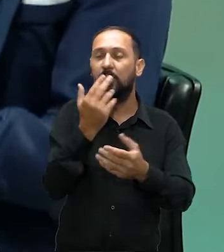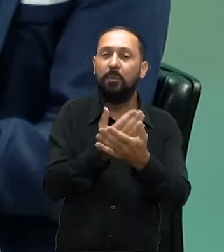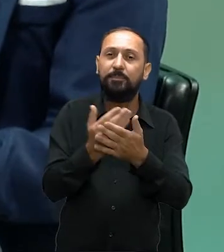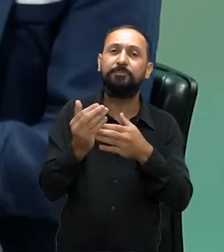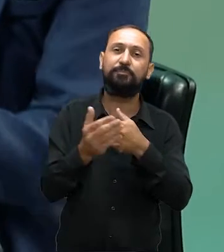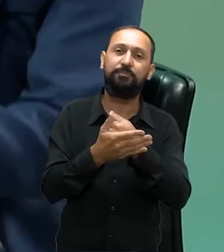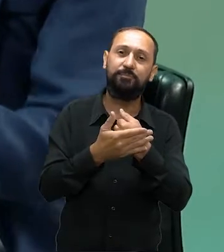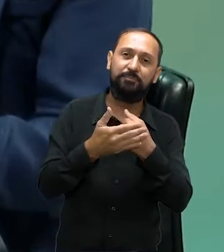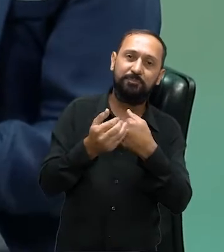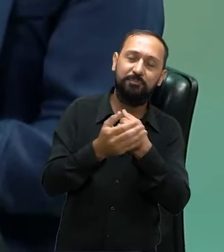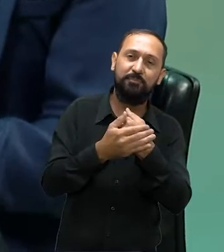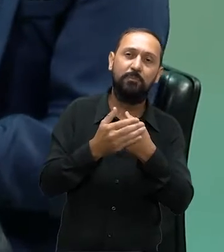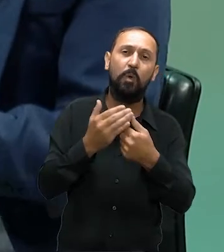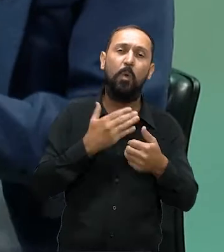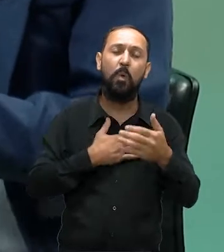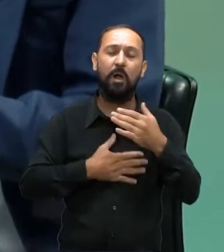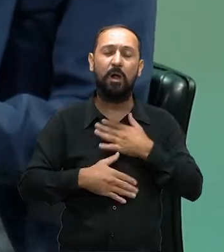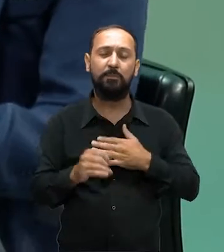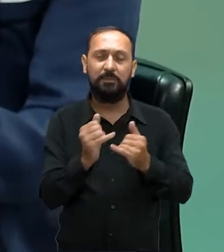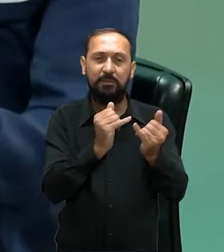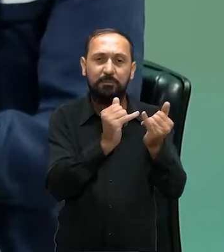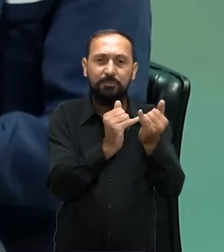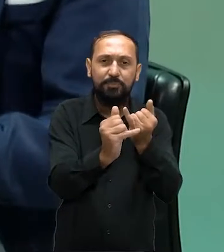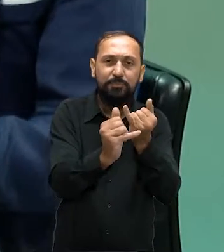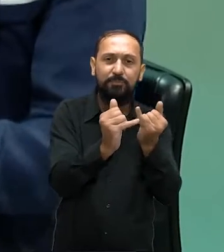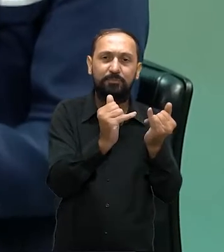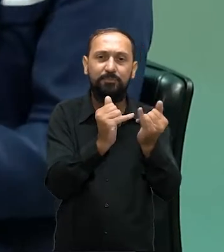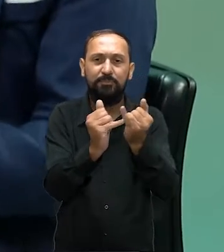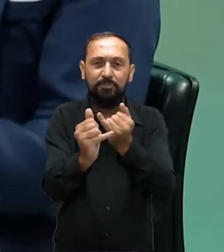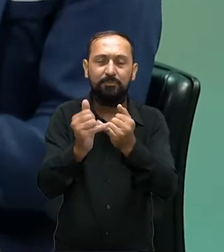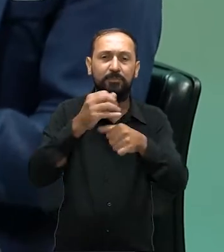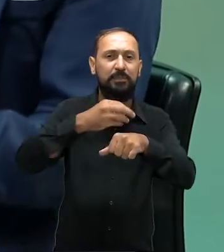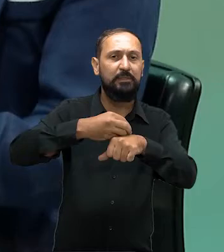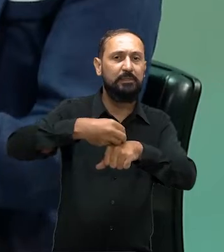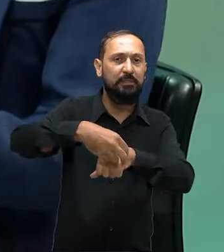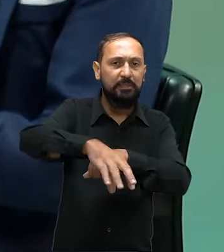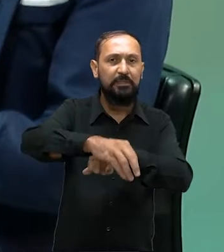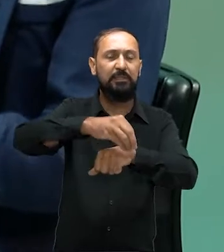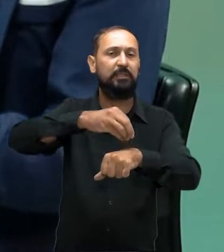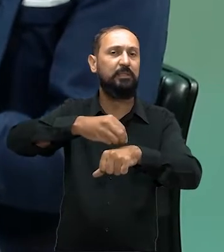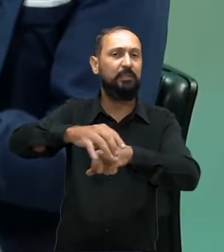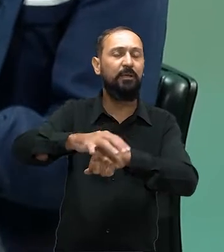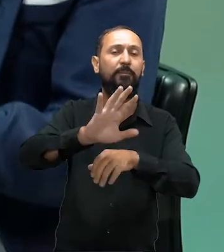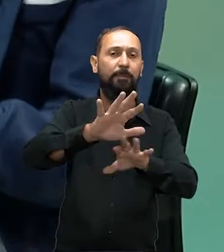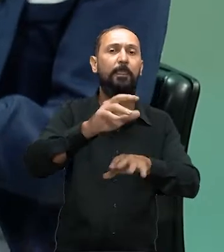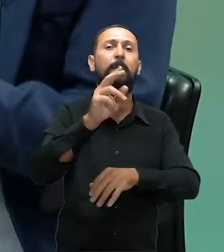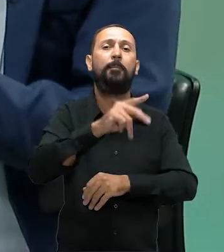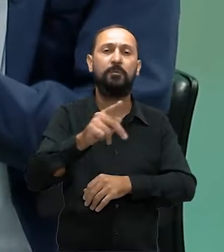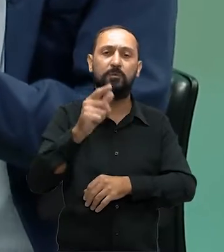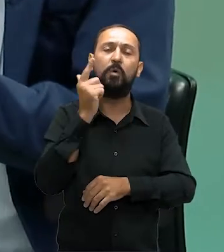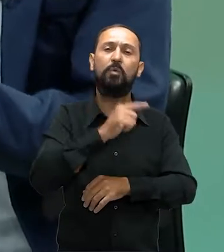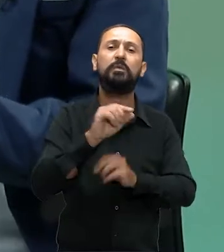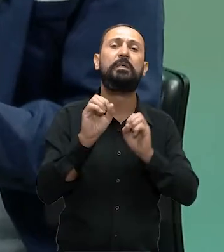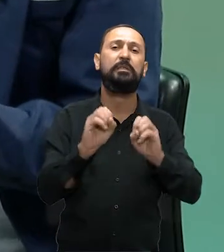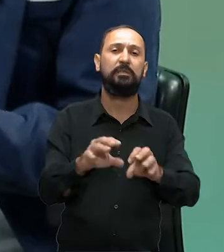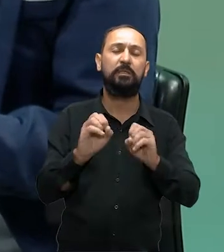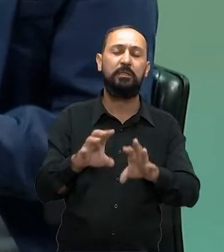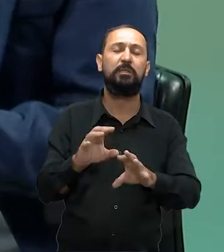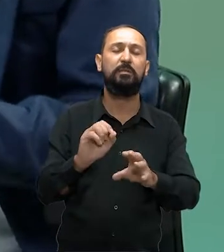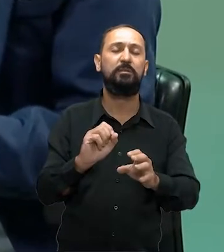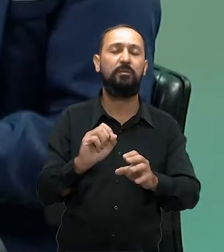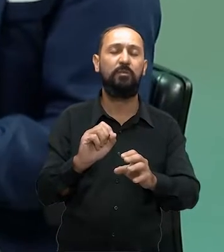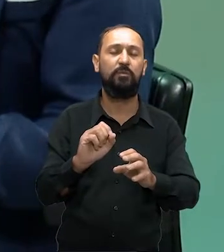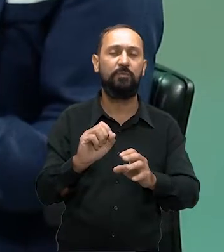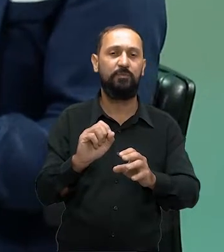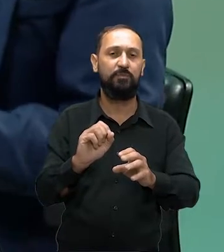com carinho. Aos poucos a gente vai levando esse trabalho e vamos falando assim, olha, professor, você consegue trabalhar